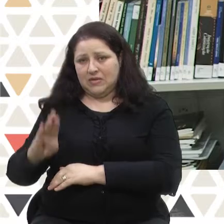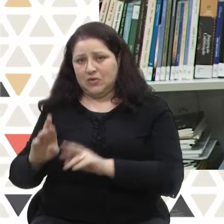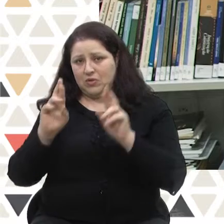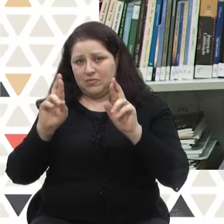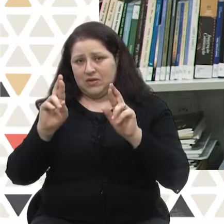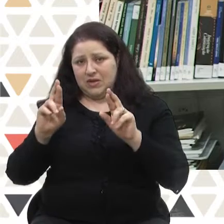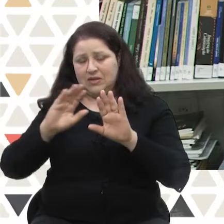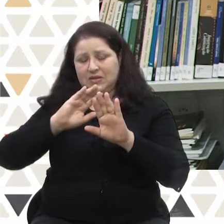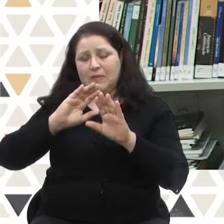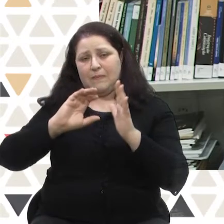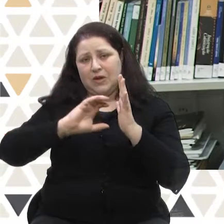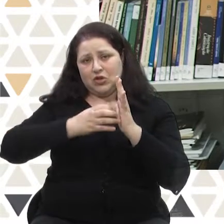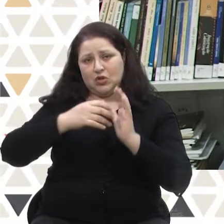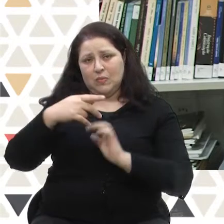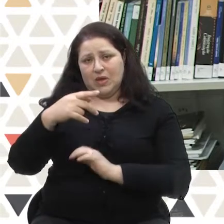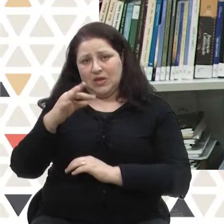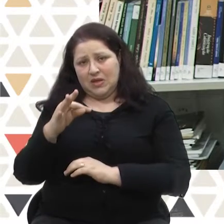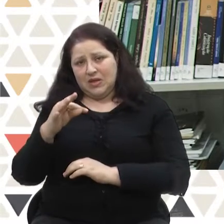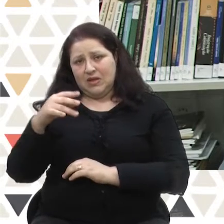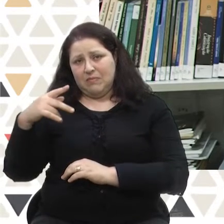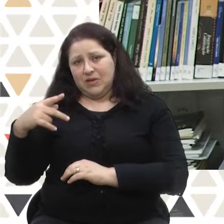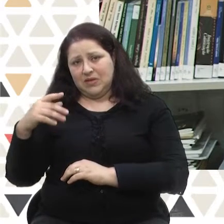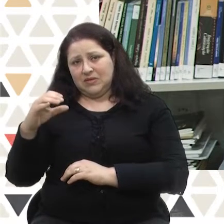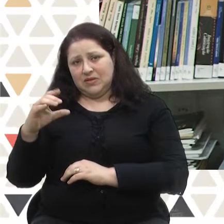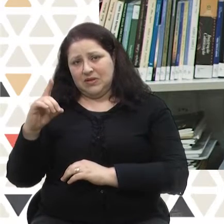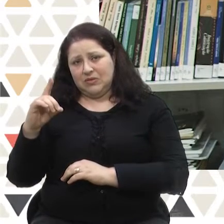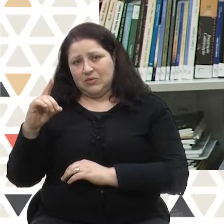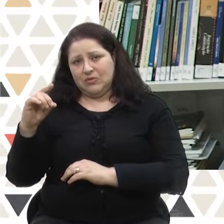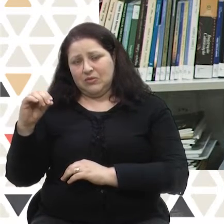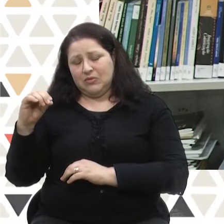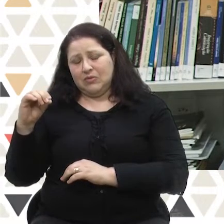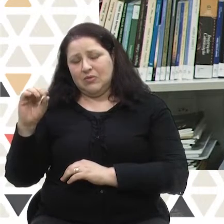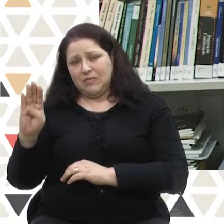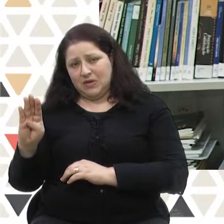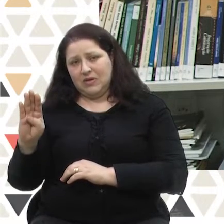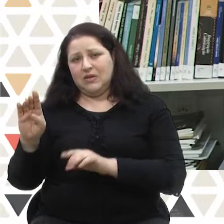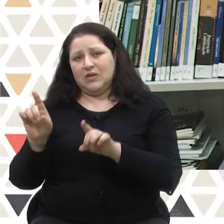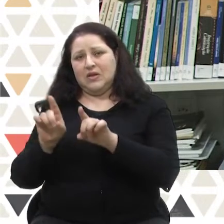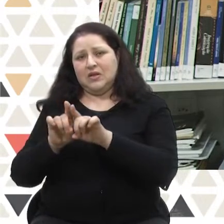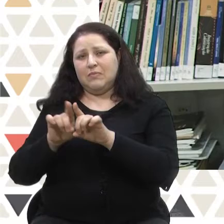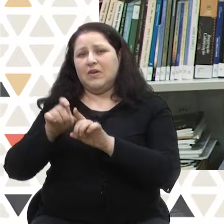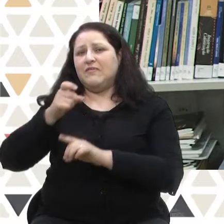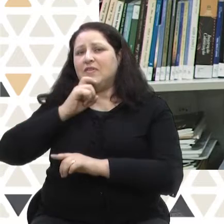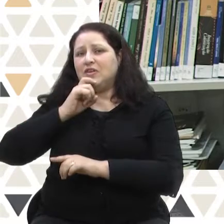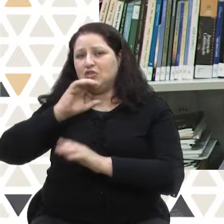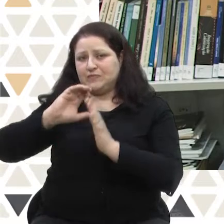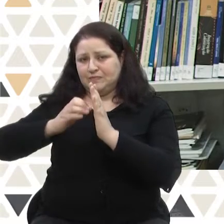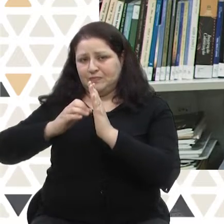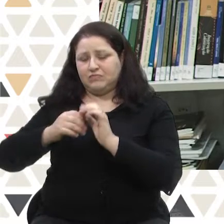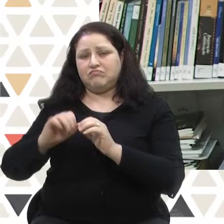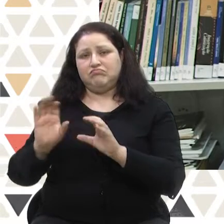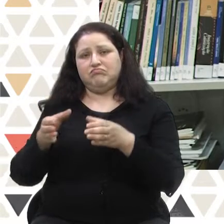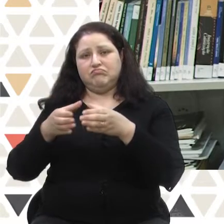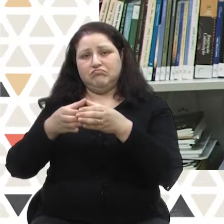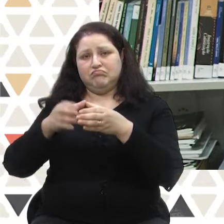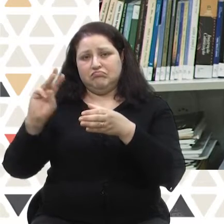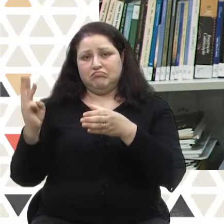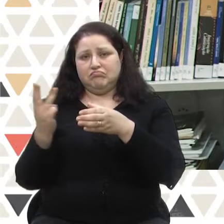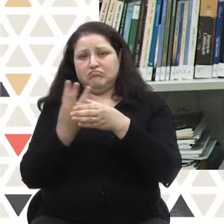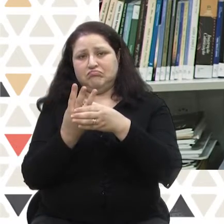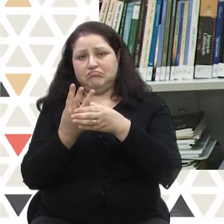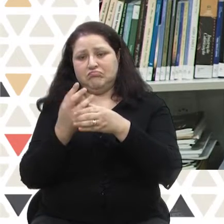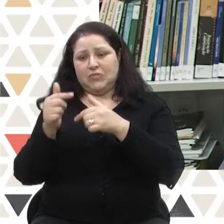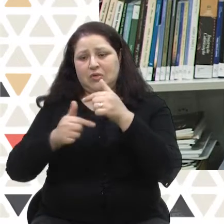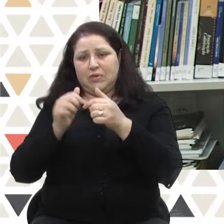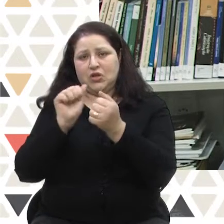a Federação Brasil da Esperança, que é formada pelo PT, PCdoB e Partido Verde. Então, esses 3 partidos